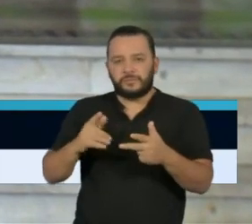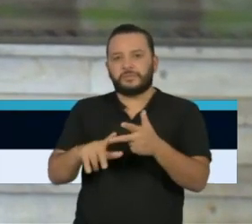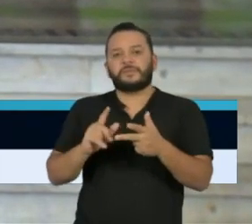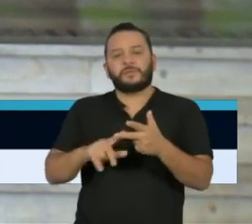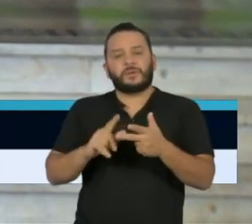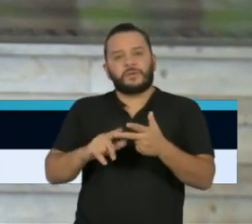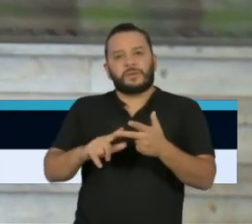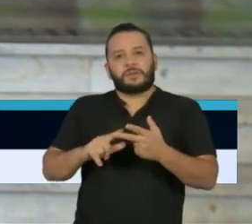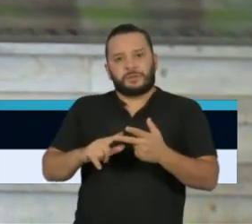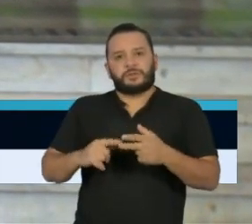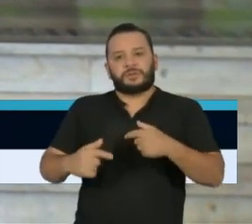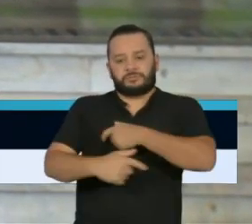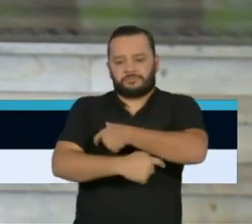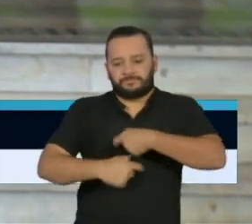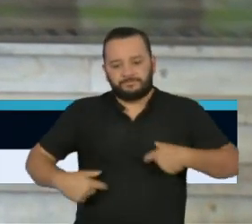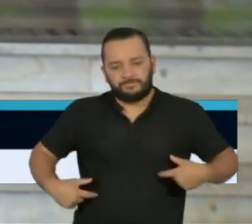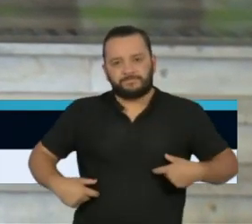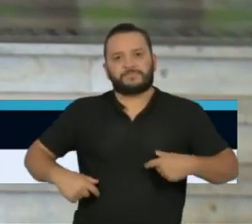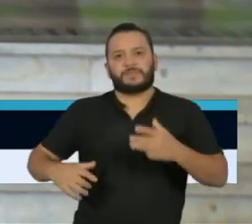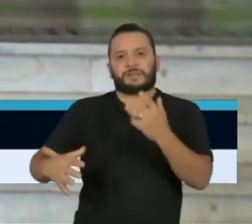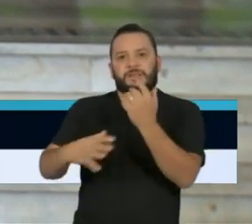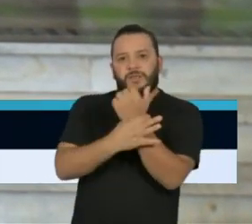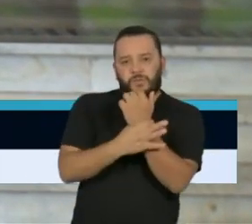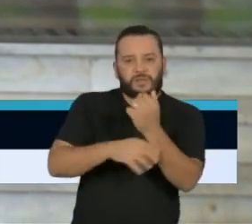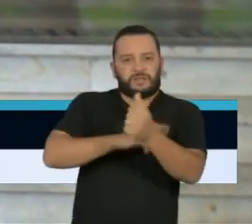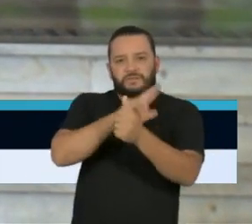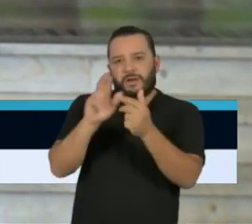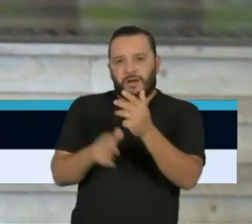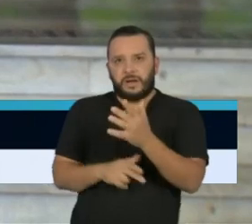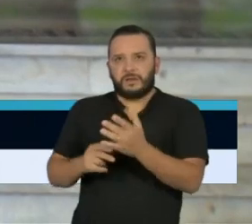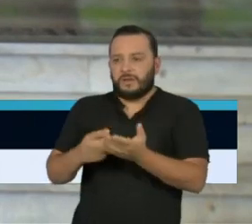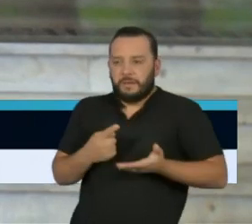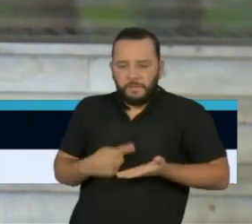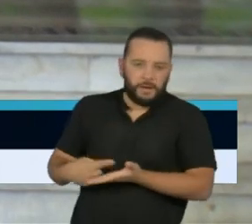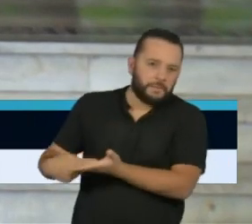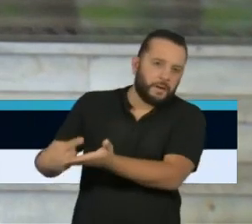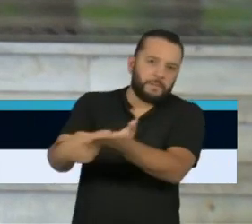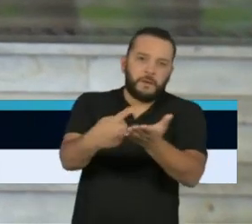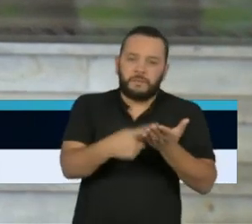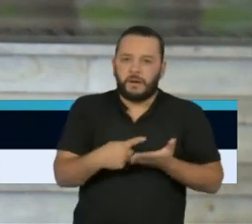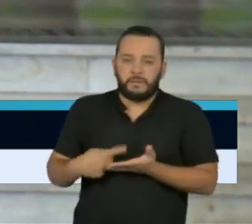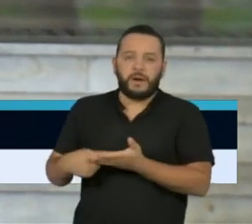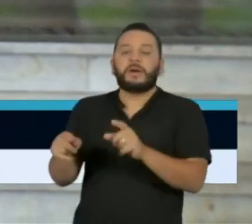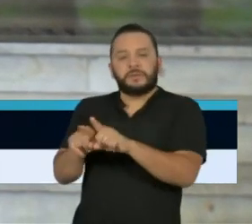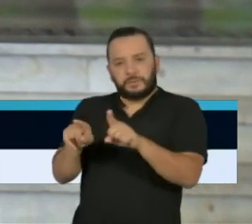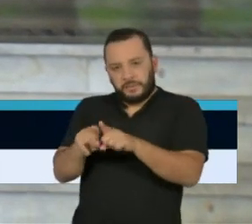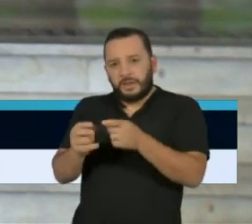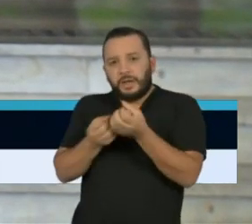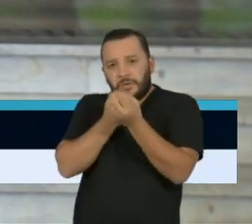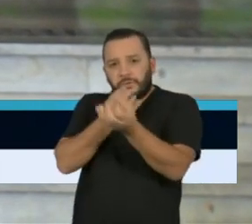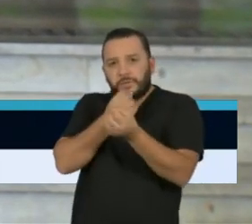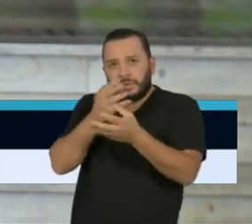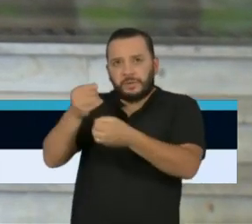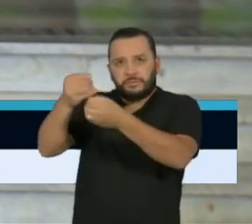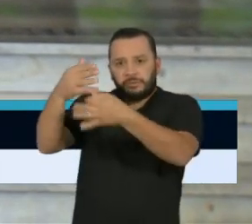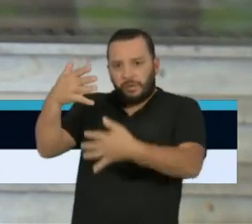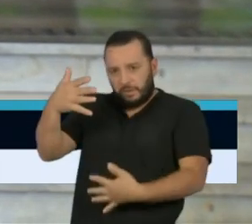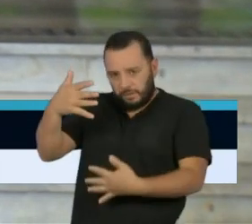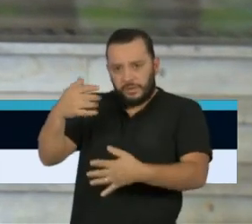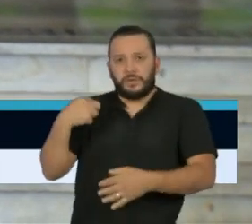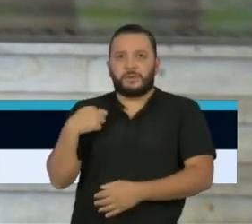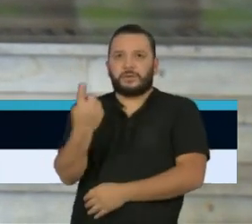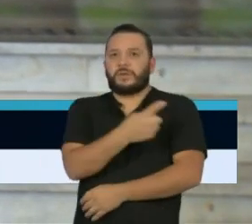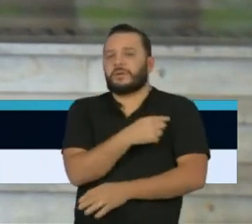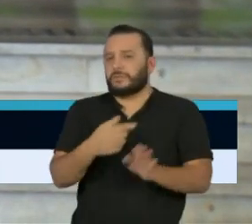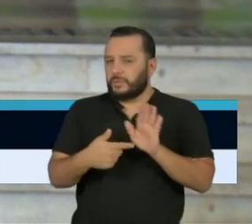civil, segurança. Então, todos trabalhando com a equipe mais multidisciplinar de dados que já tivemos no governo do estado. E vamos